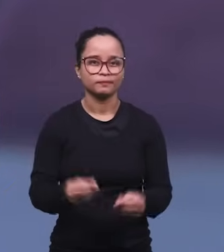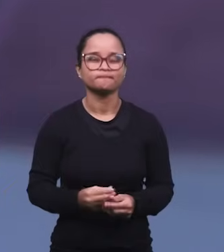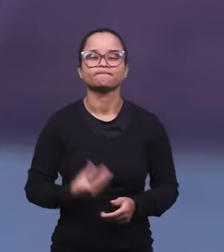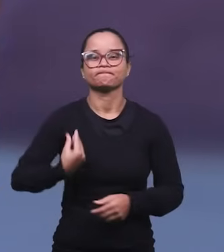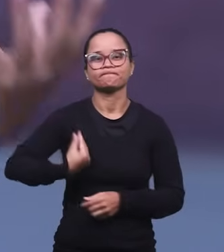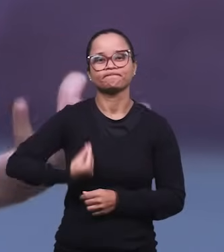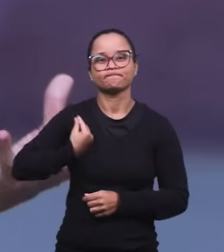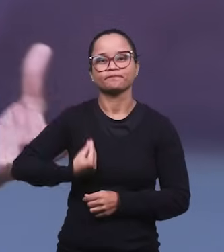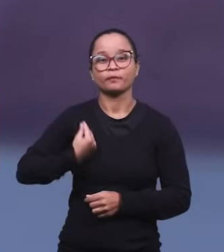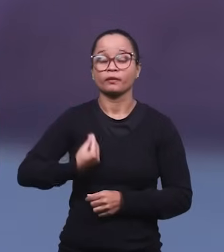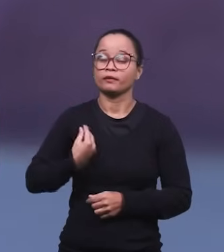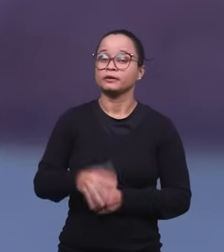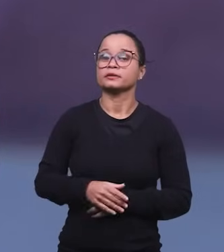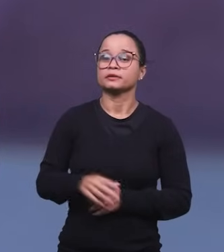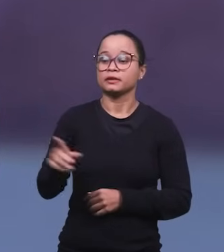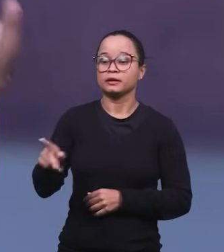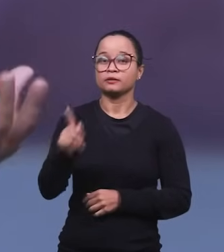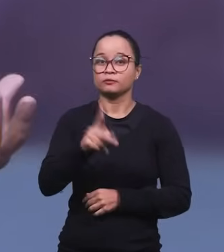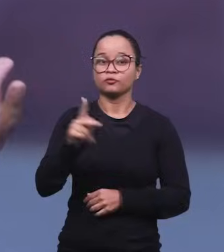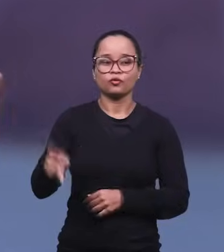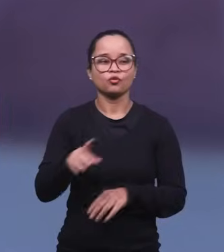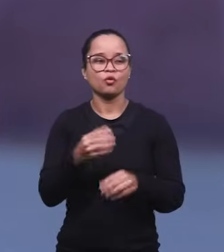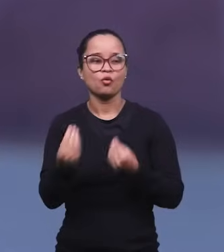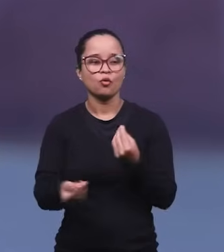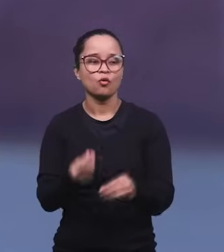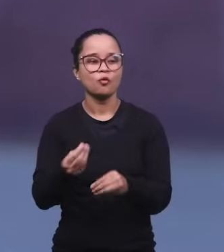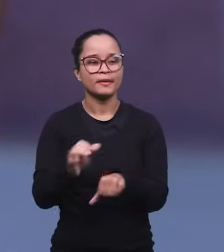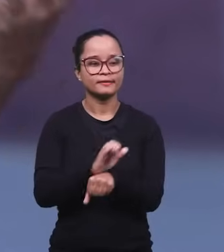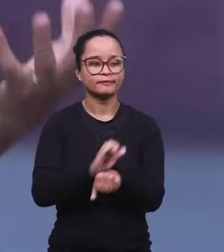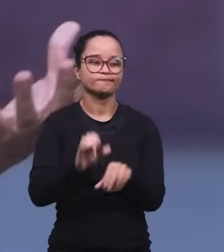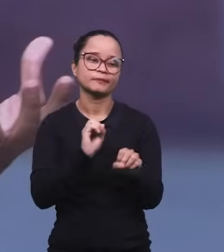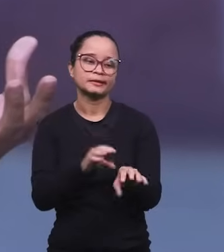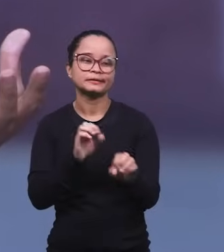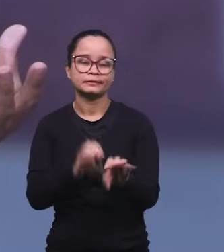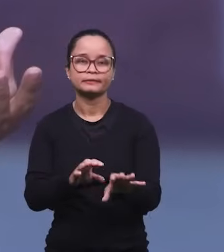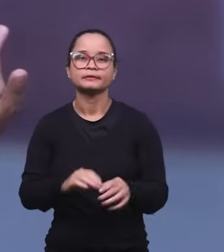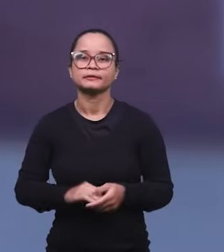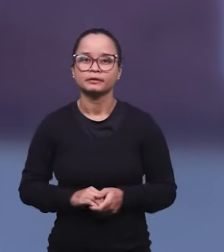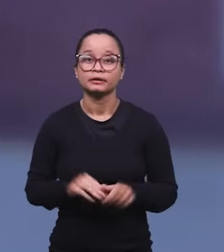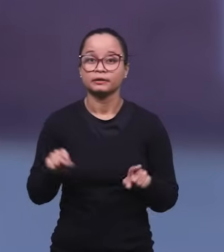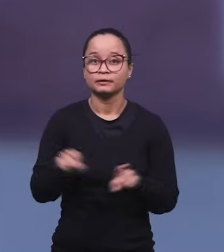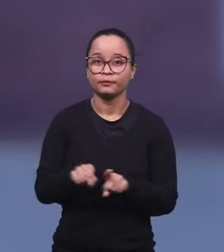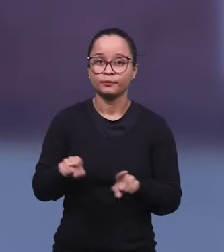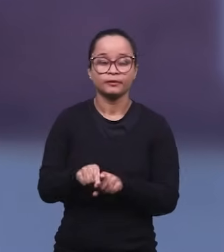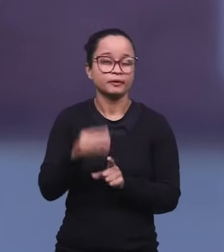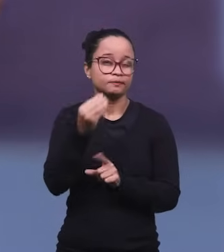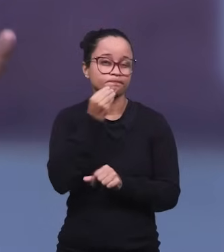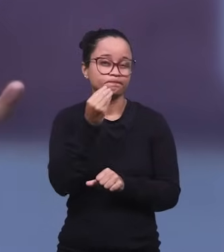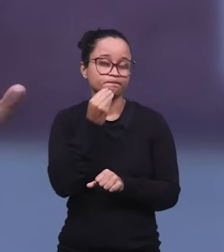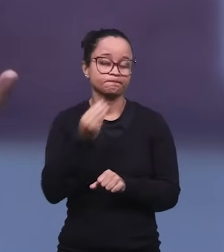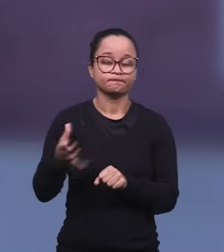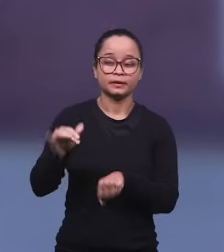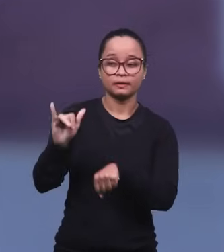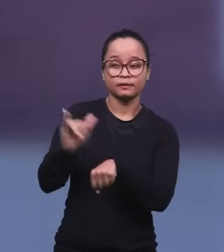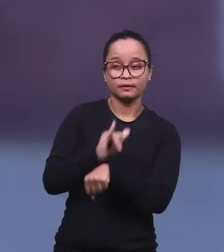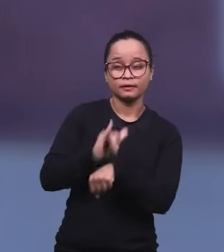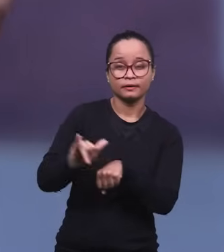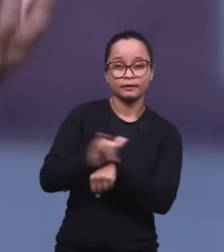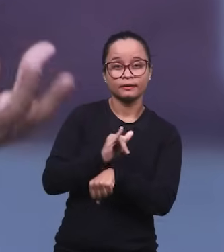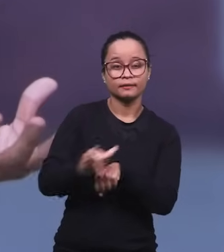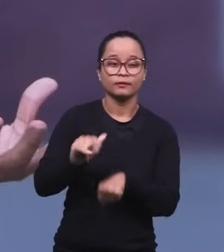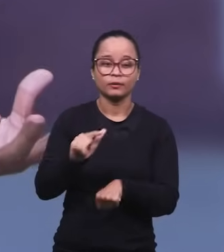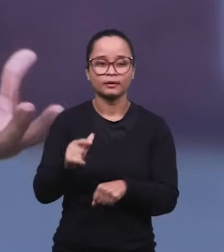vida, o trabalho docente, o modo como o professor vai trabalhar, que vai tentar buscar estratégias